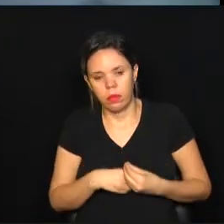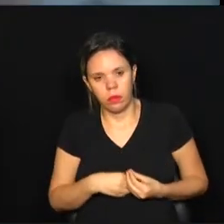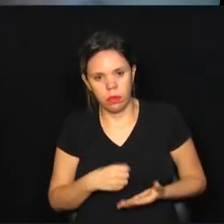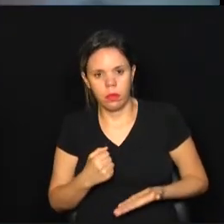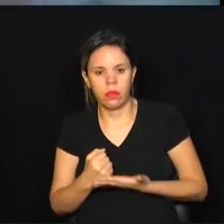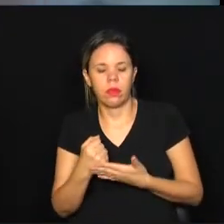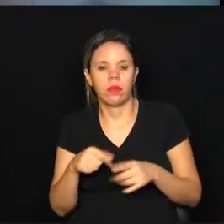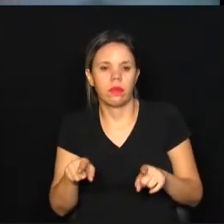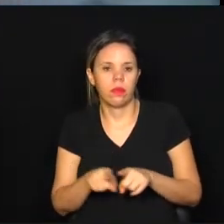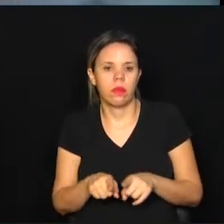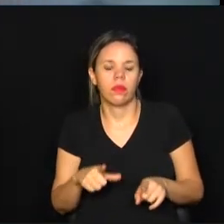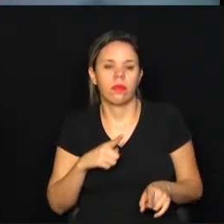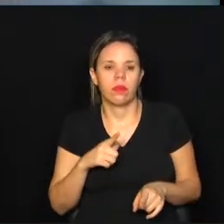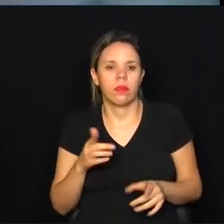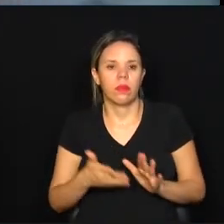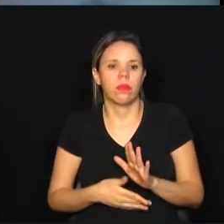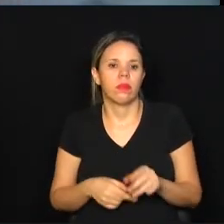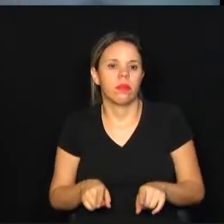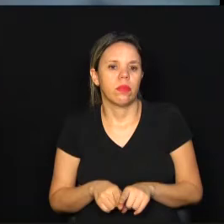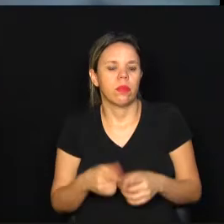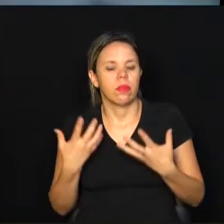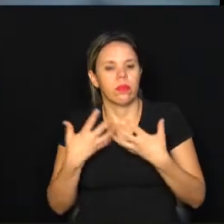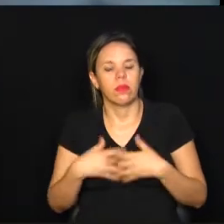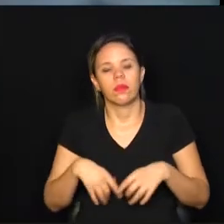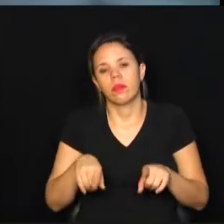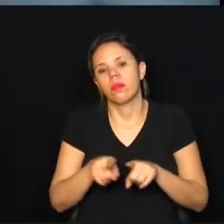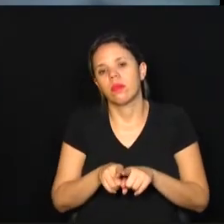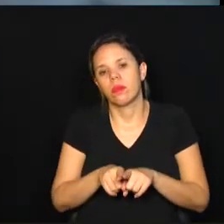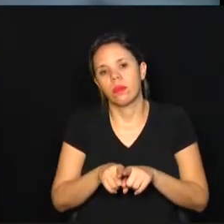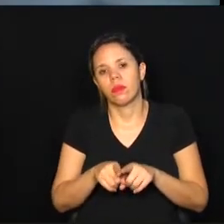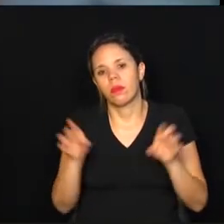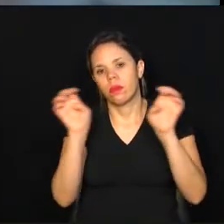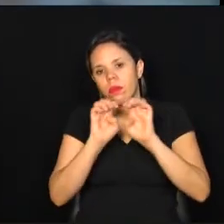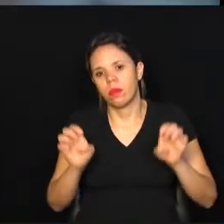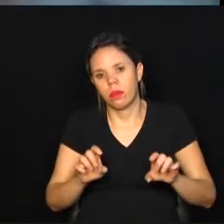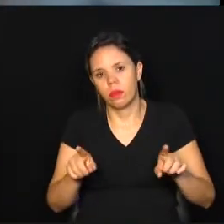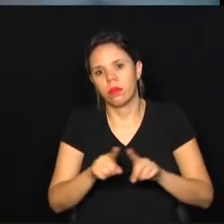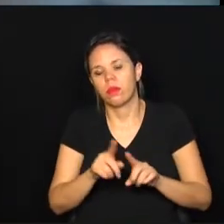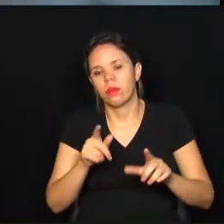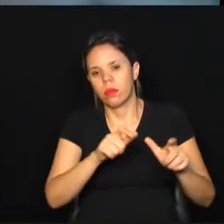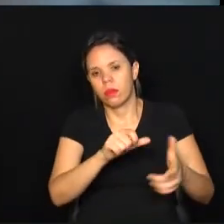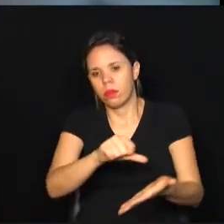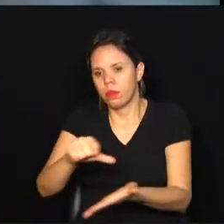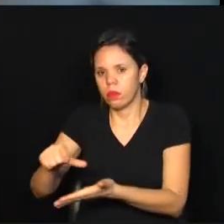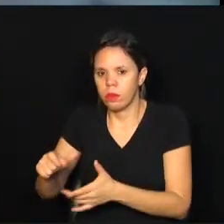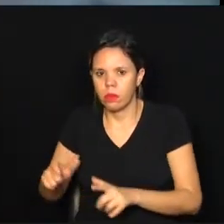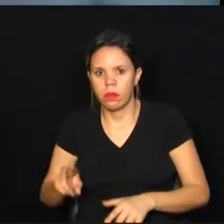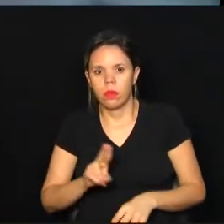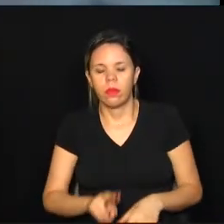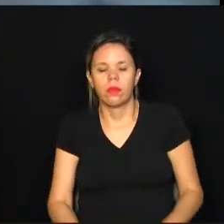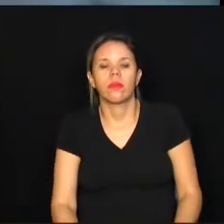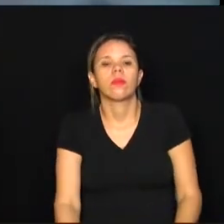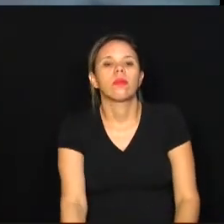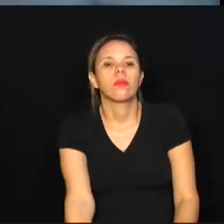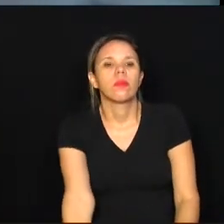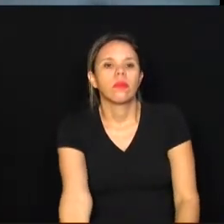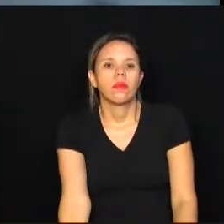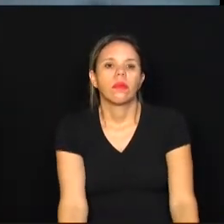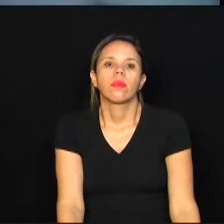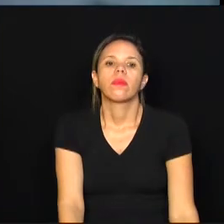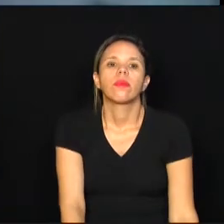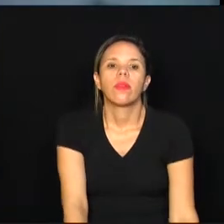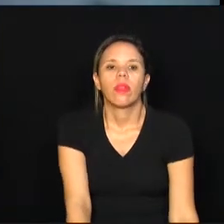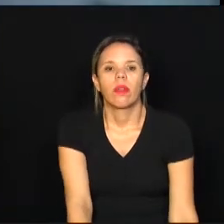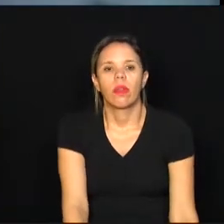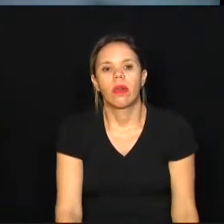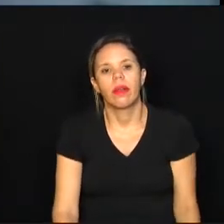em que pese ela possa ser pensada como um modal estruturador num plano local, por exemplo, né? Mas num plano de